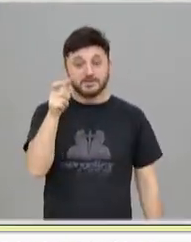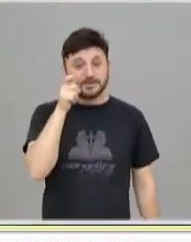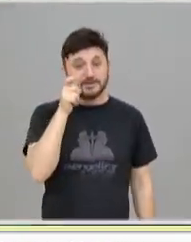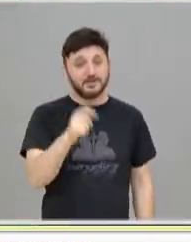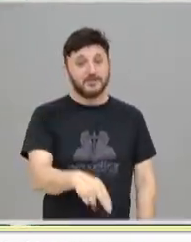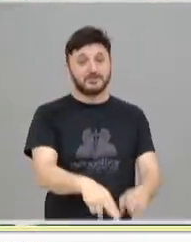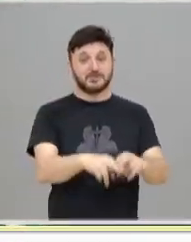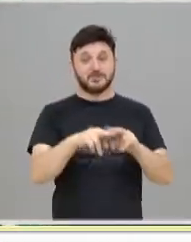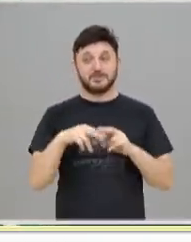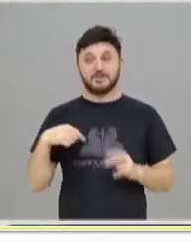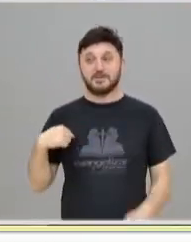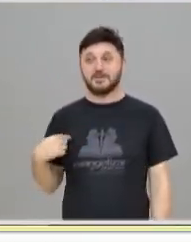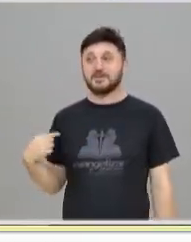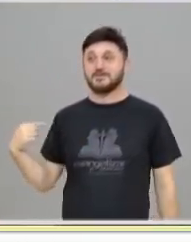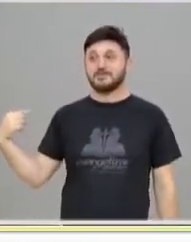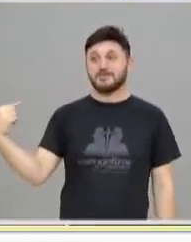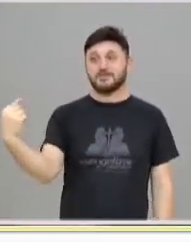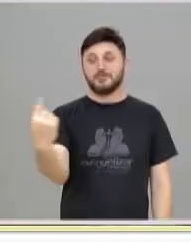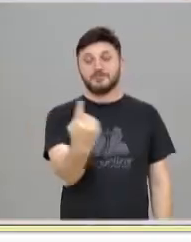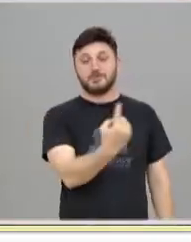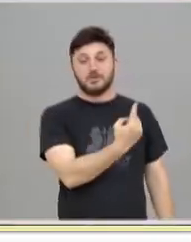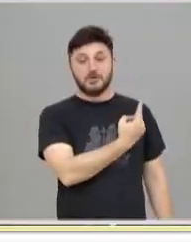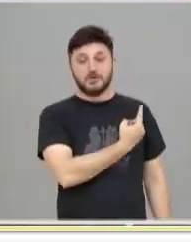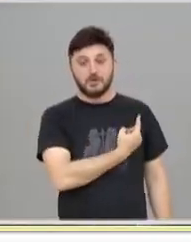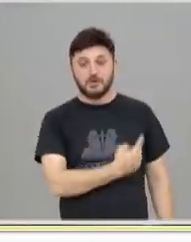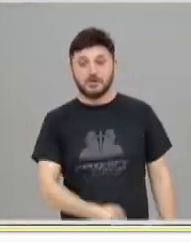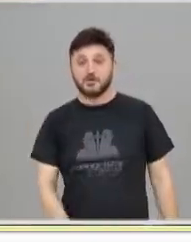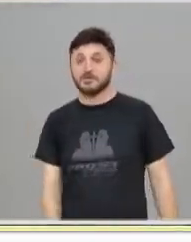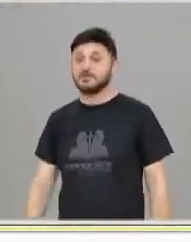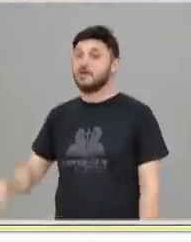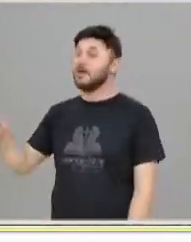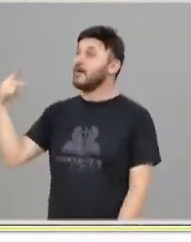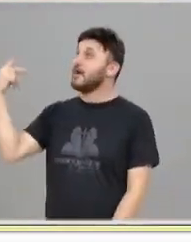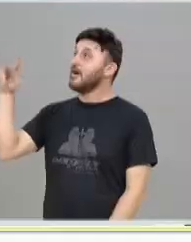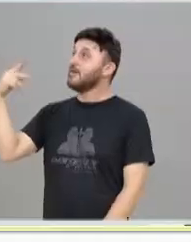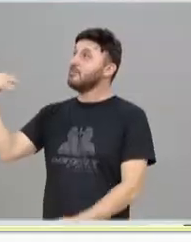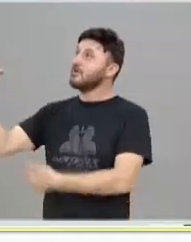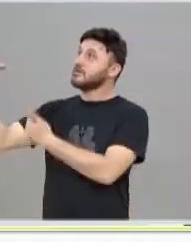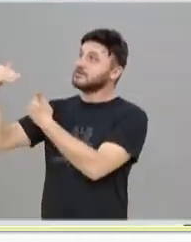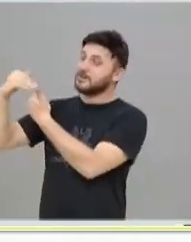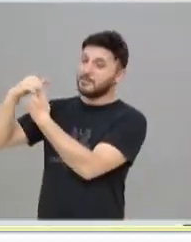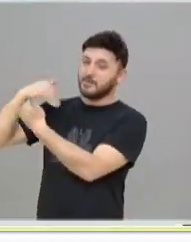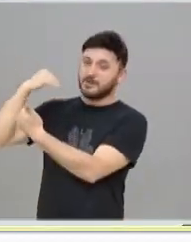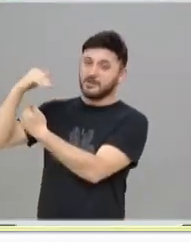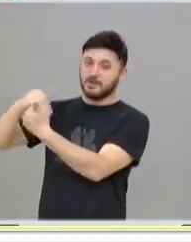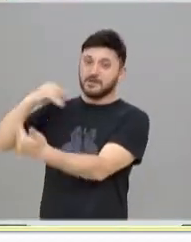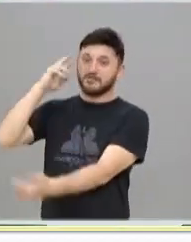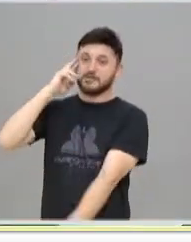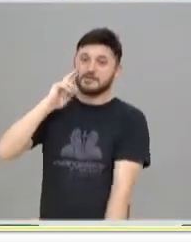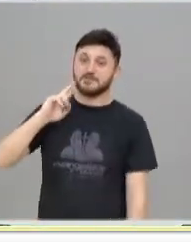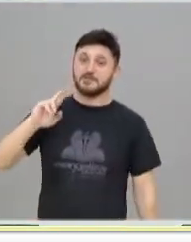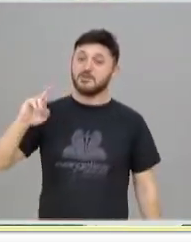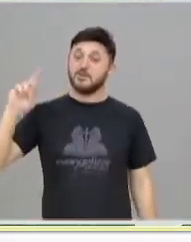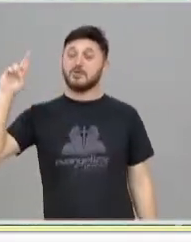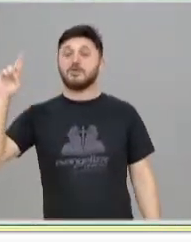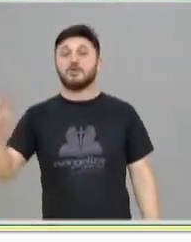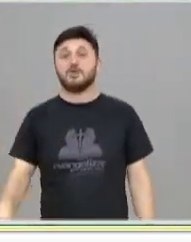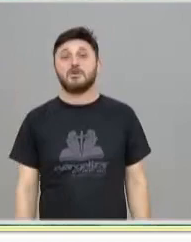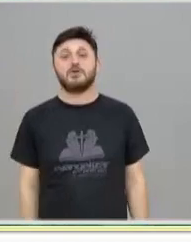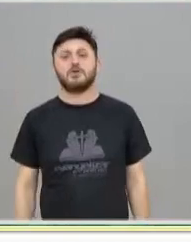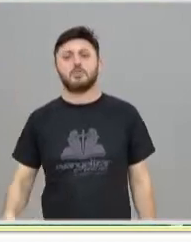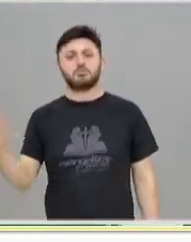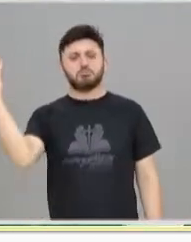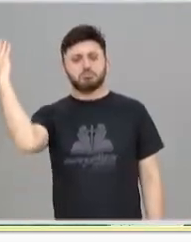é sinal de interesse por nós. A vossa palavra,